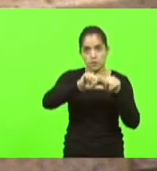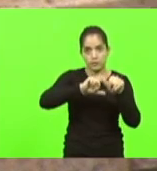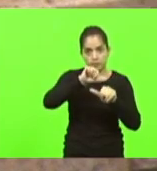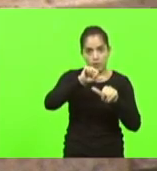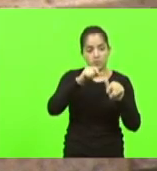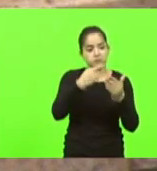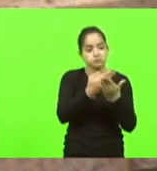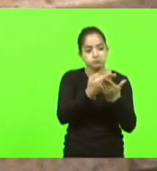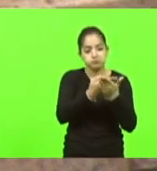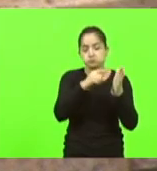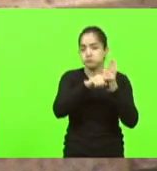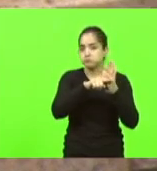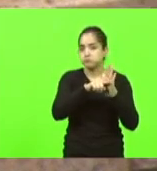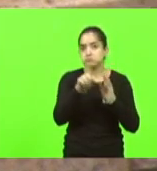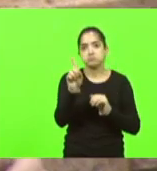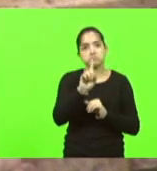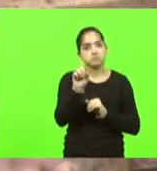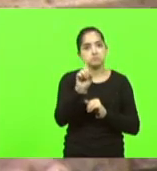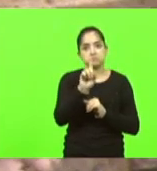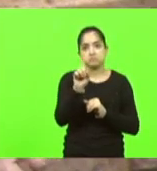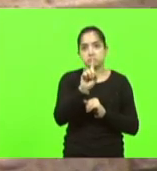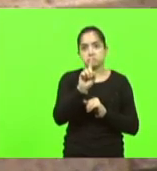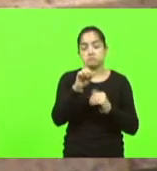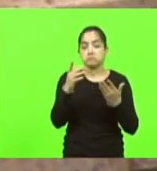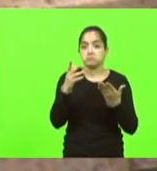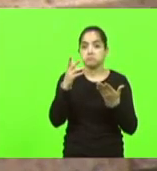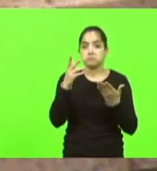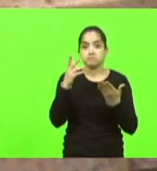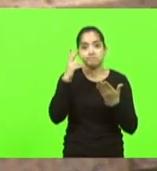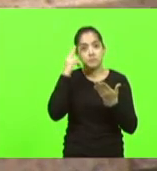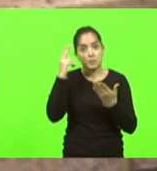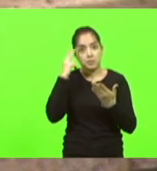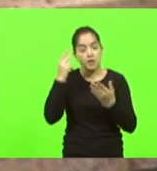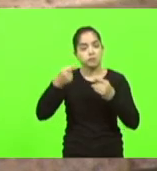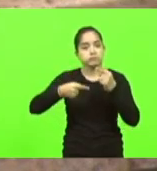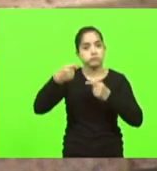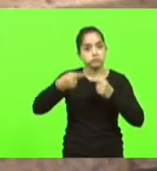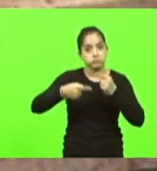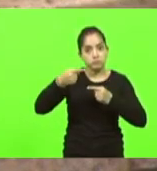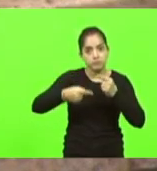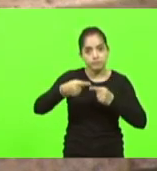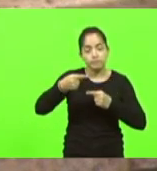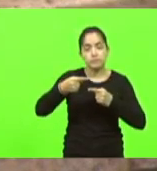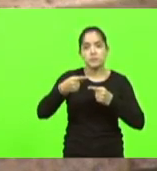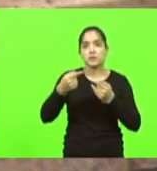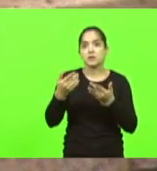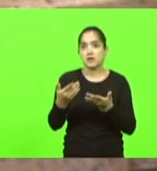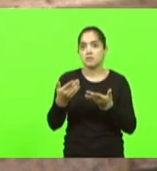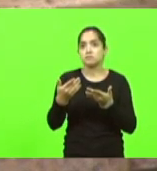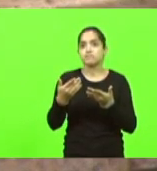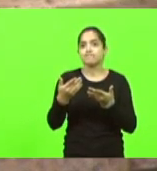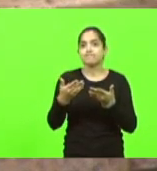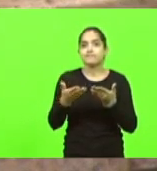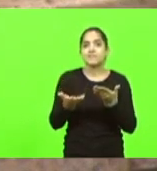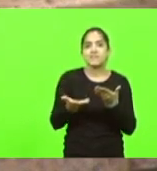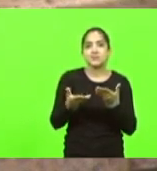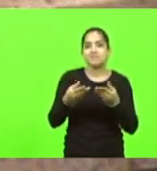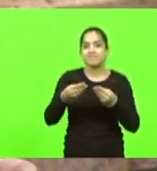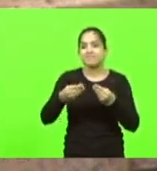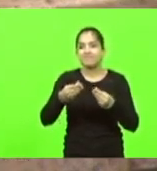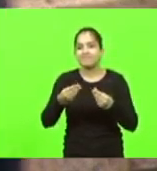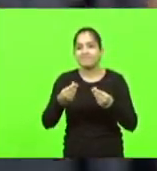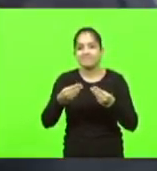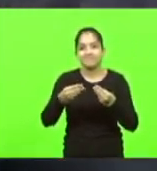estudaram a reforma previdenciária então é natural a discussão dessa forma se torna uma excursão Rasa apenas